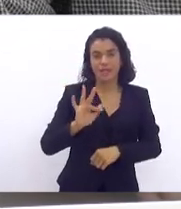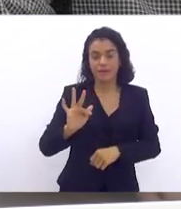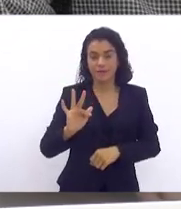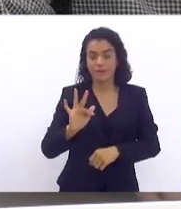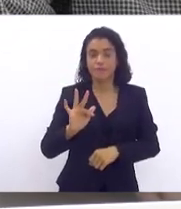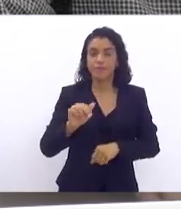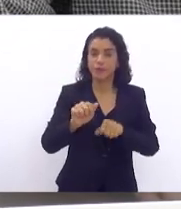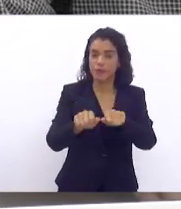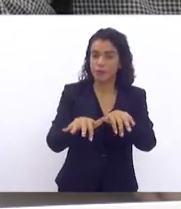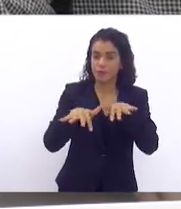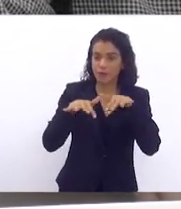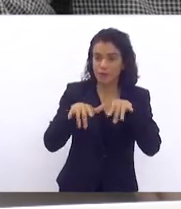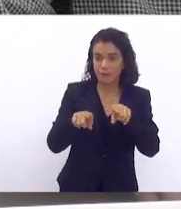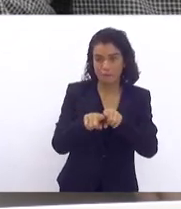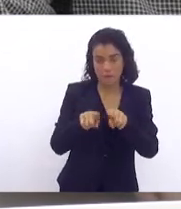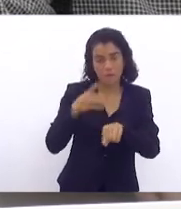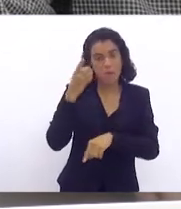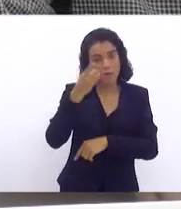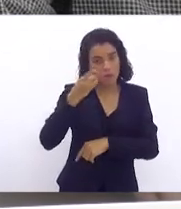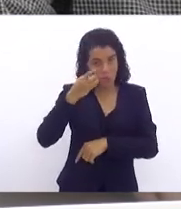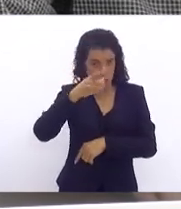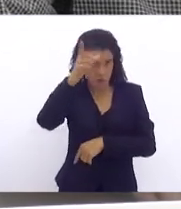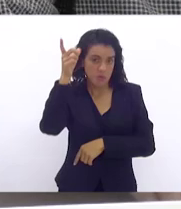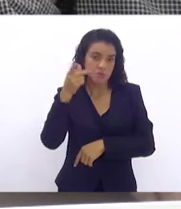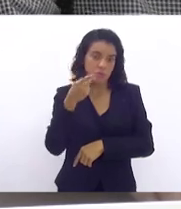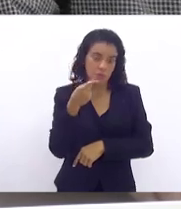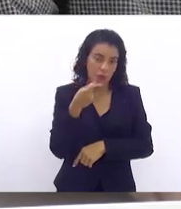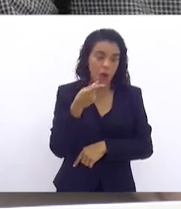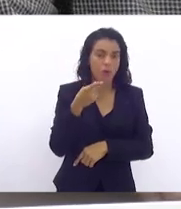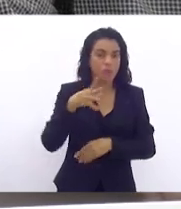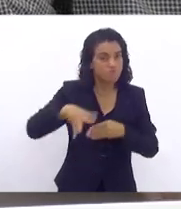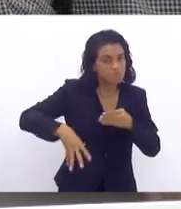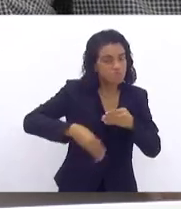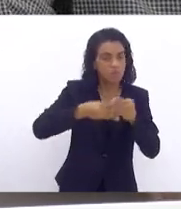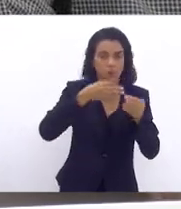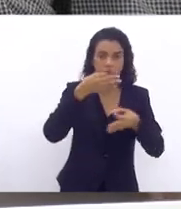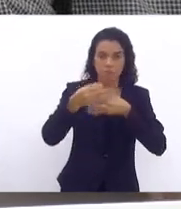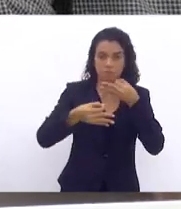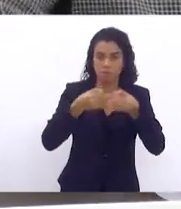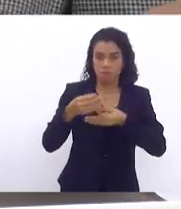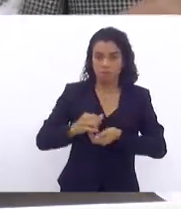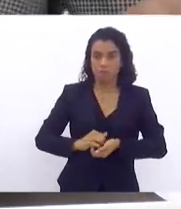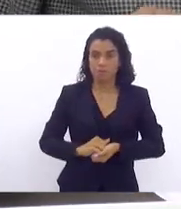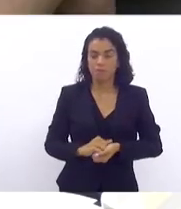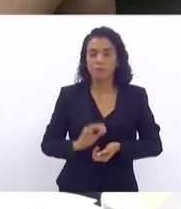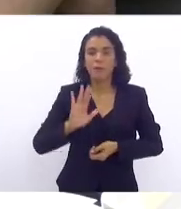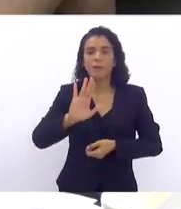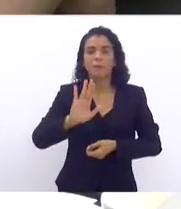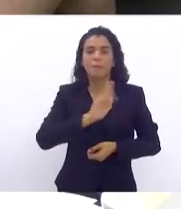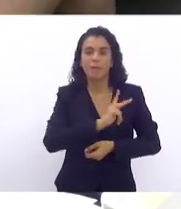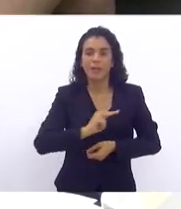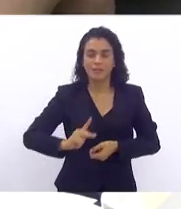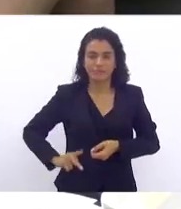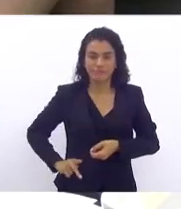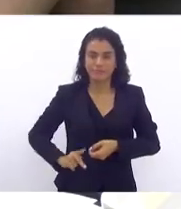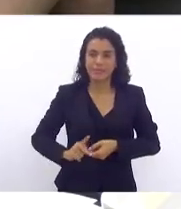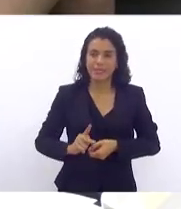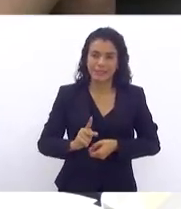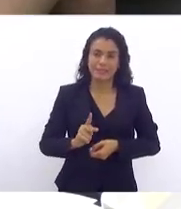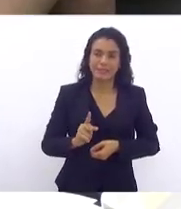do plenário, para o deputado Luiz Paulo levar em conta no seu pedido de vista. Presidente, eu reconheço que Vossa